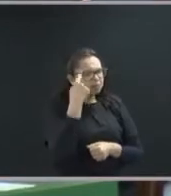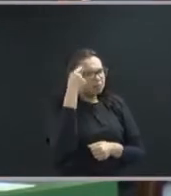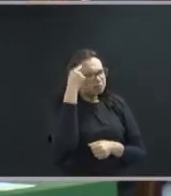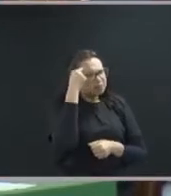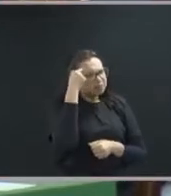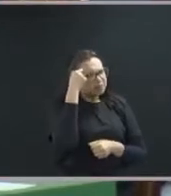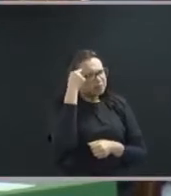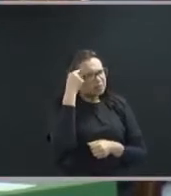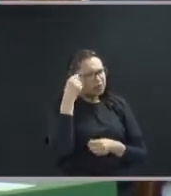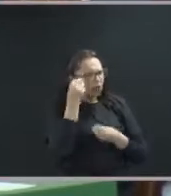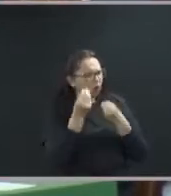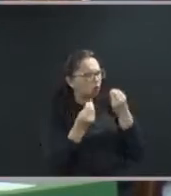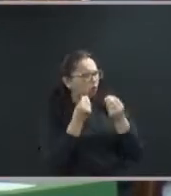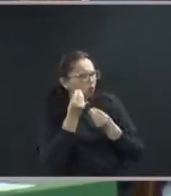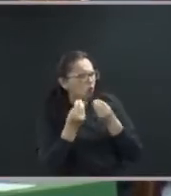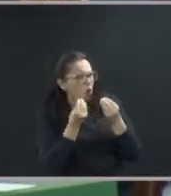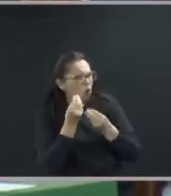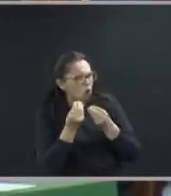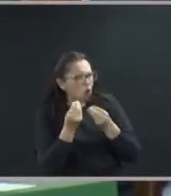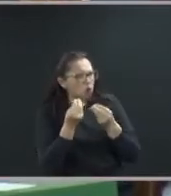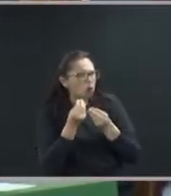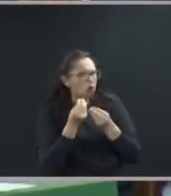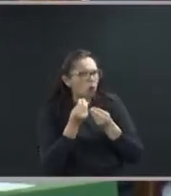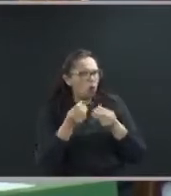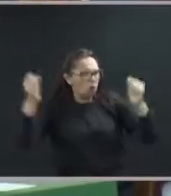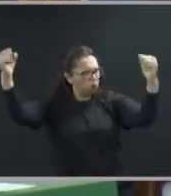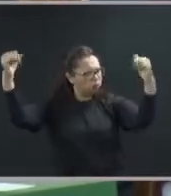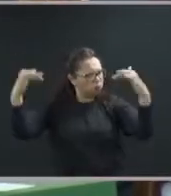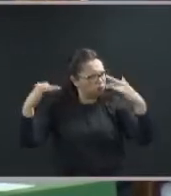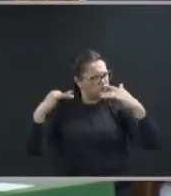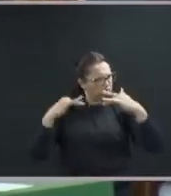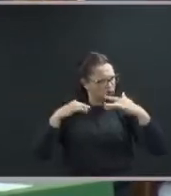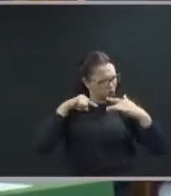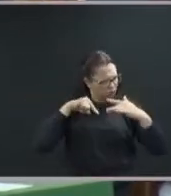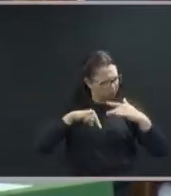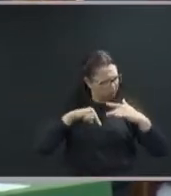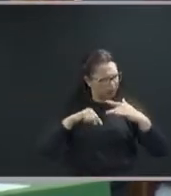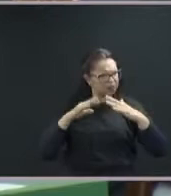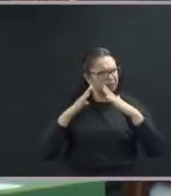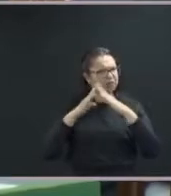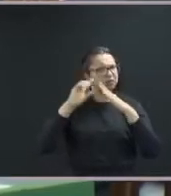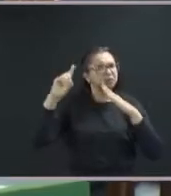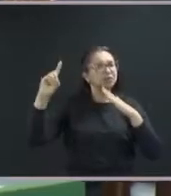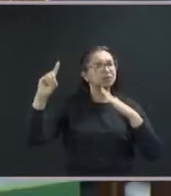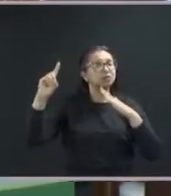povo. Meu irmão, quem traz o povo é o Santo Espírito de Deus.